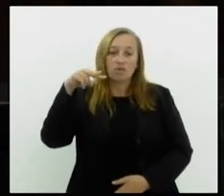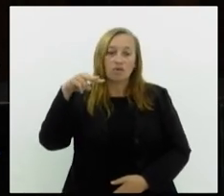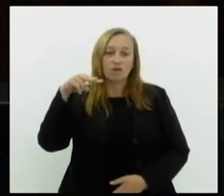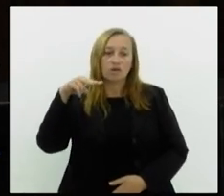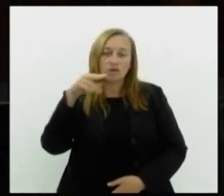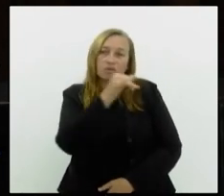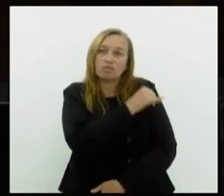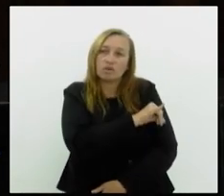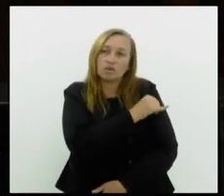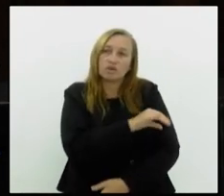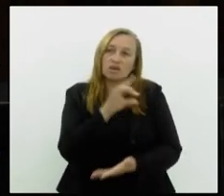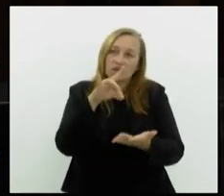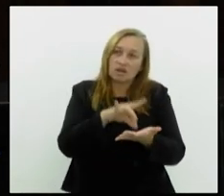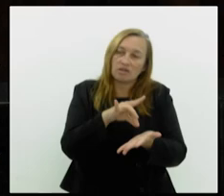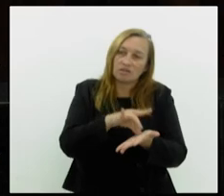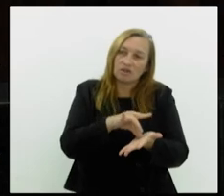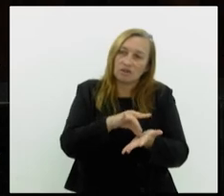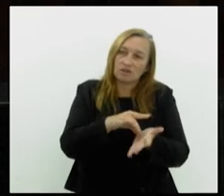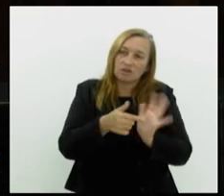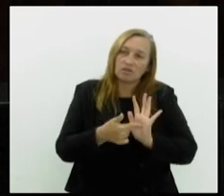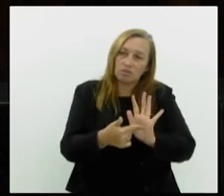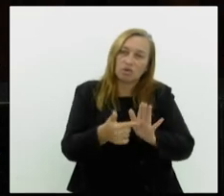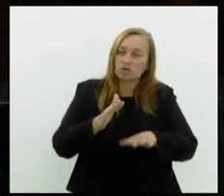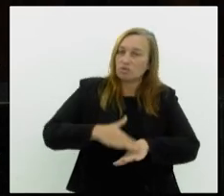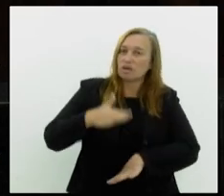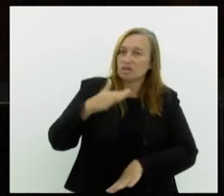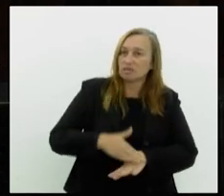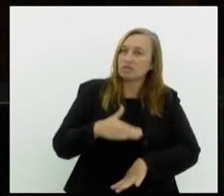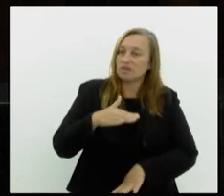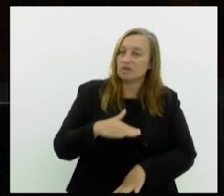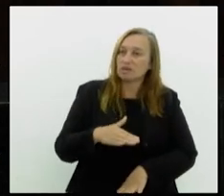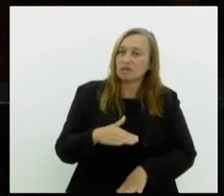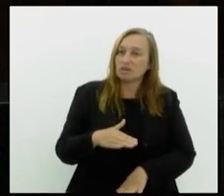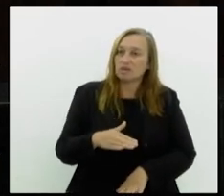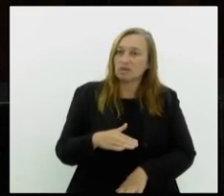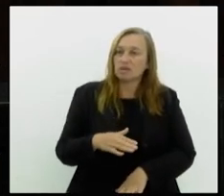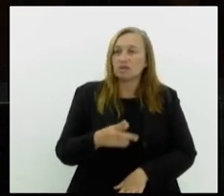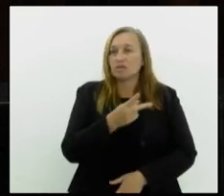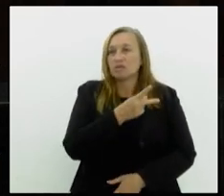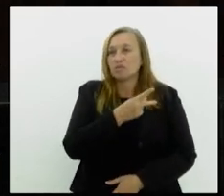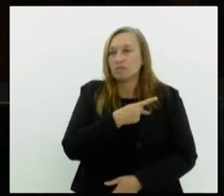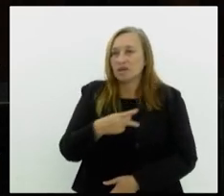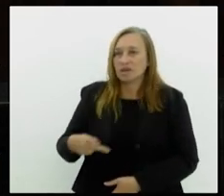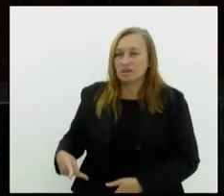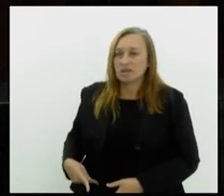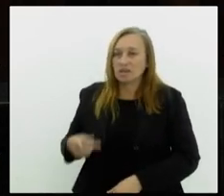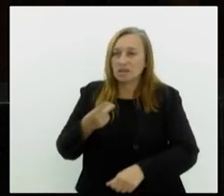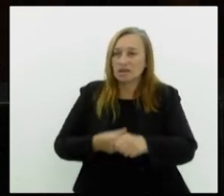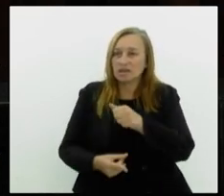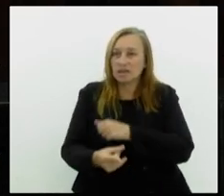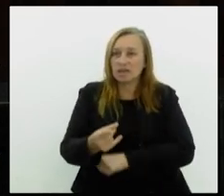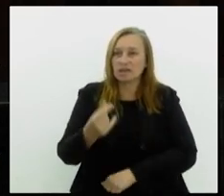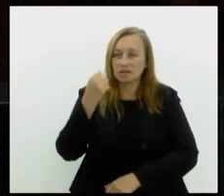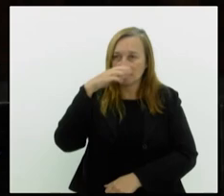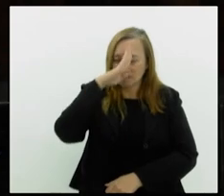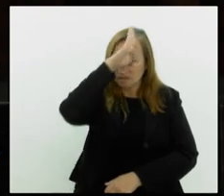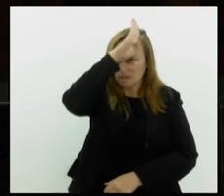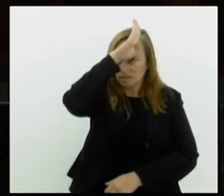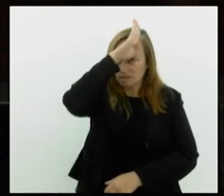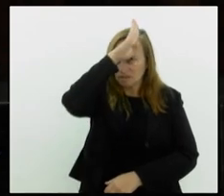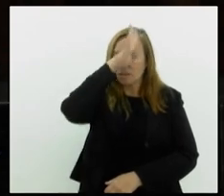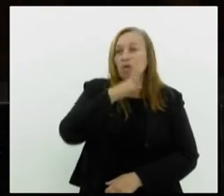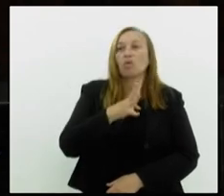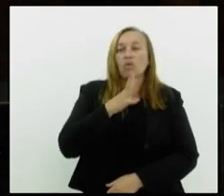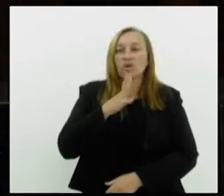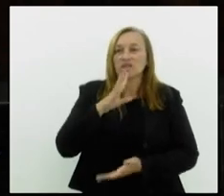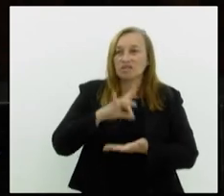que a verdade se revele cada vez mais, parafraseando o nosso presidente eterno, o presidente Jair Messias Bolsonaro: